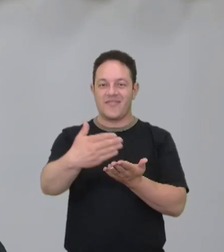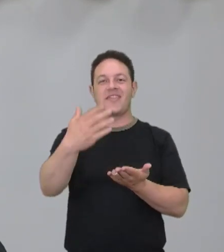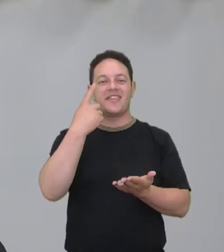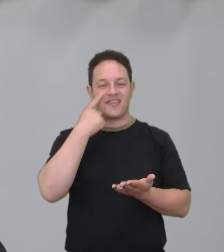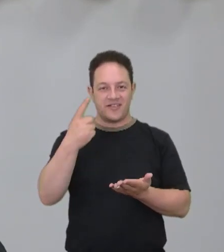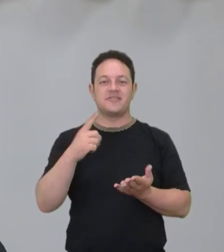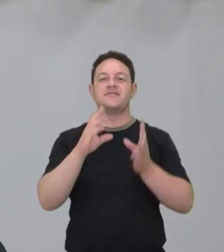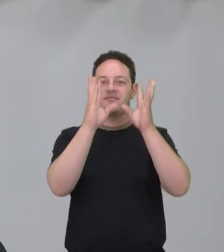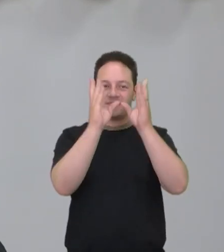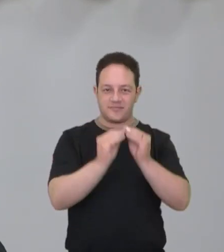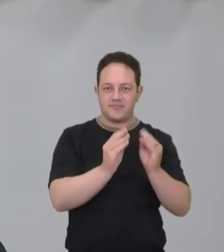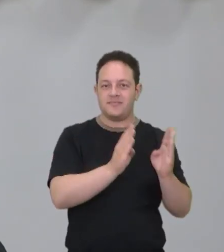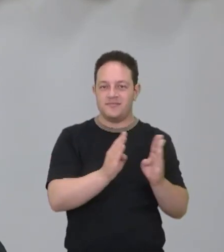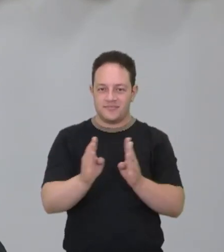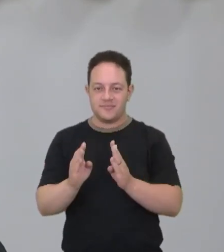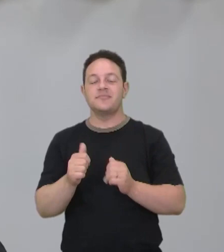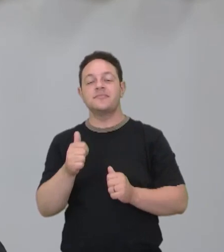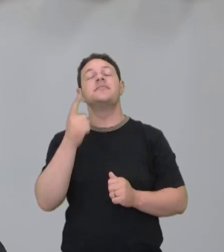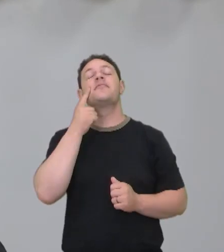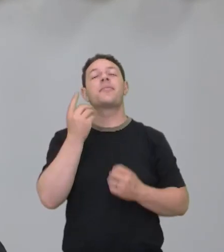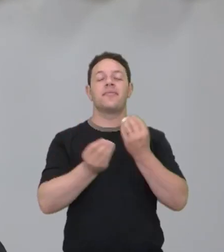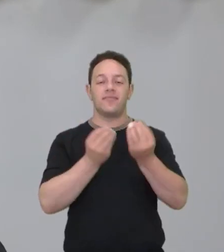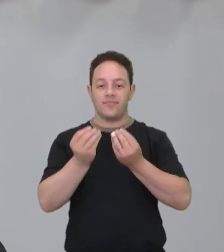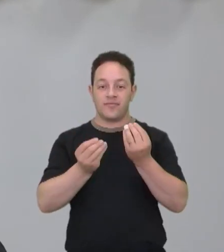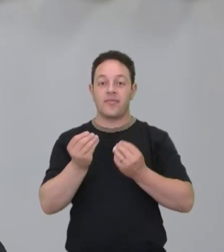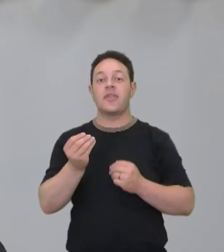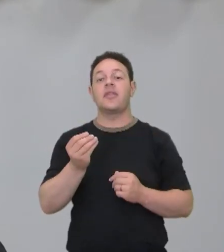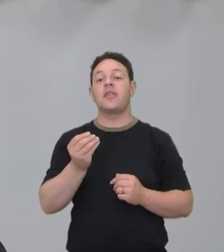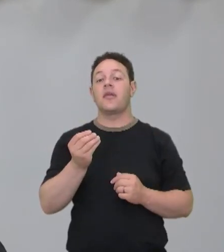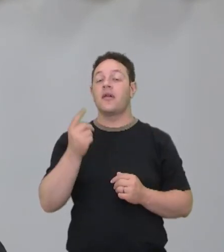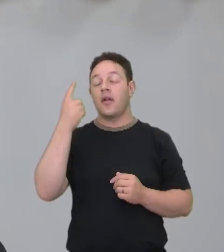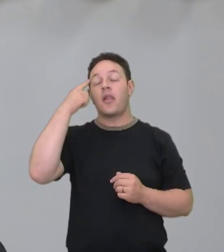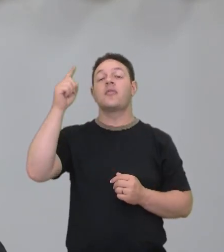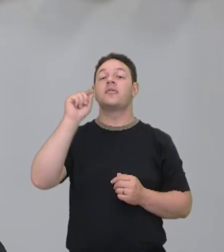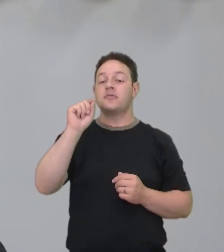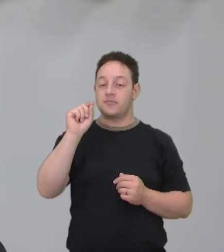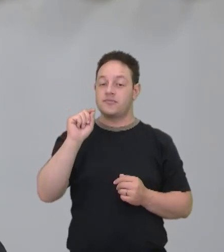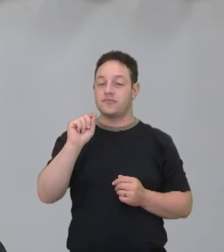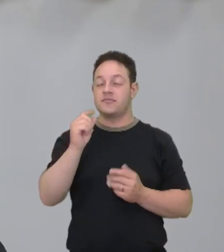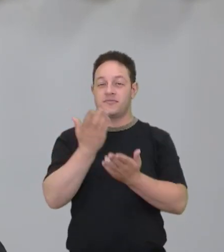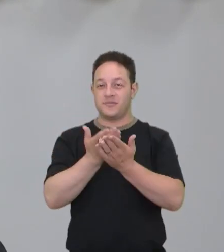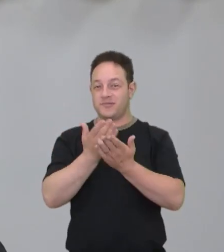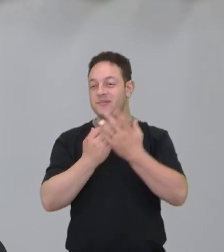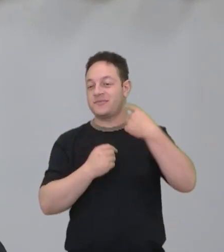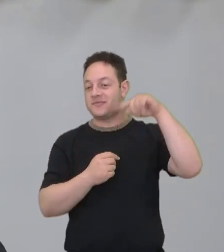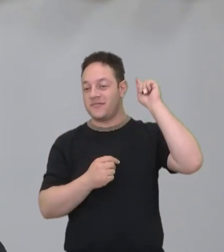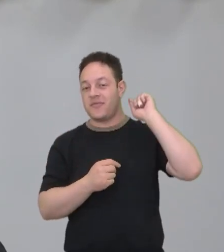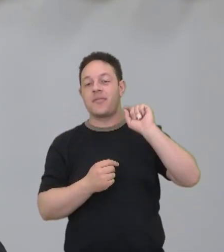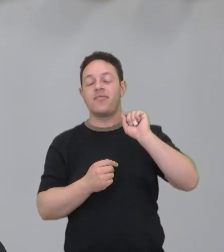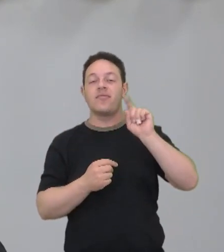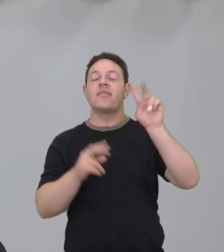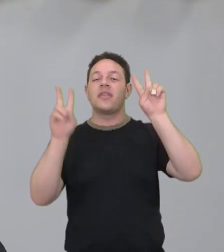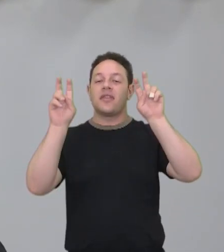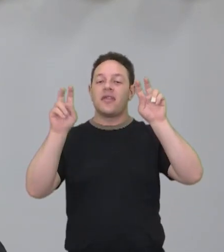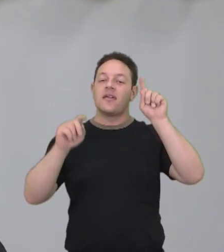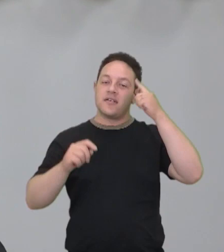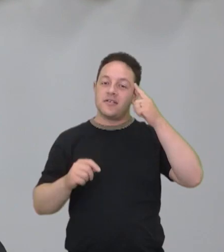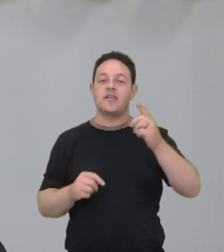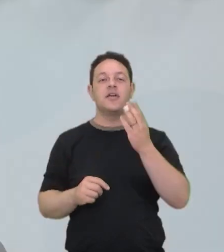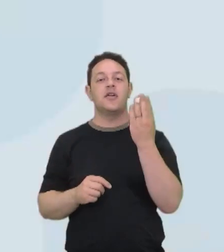nossa sistematização. Vamos começar relembrando um pouquinho uma das aulas que a gente teve, que foi a respeito da